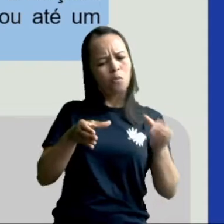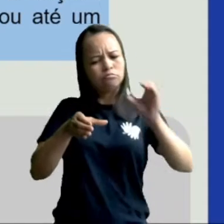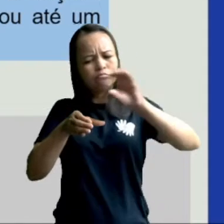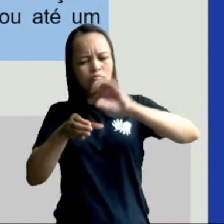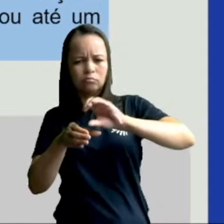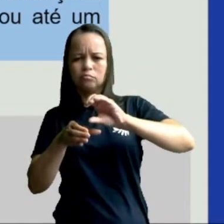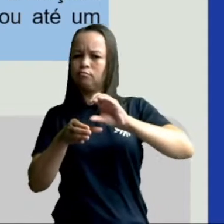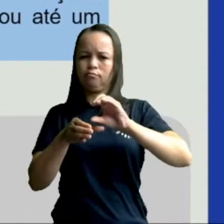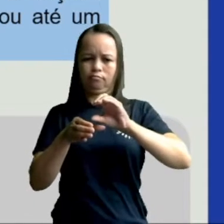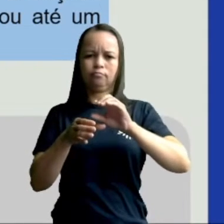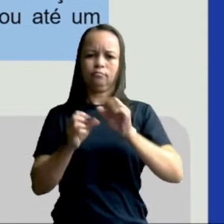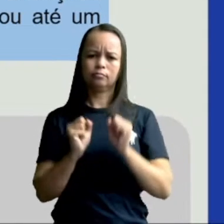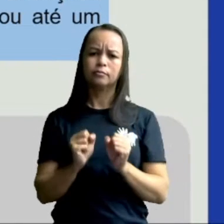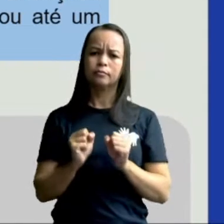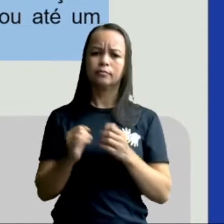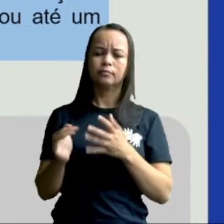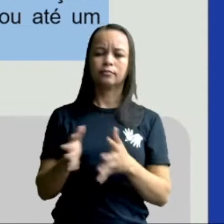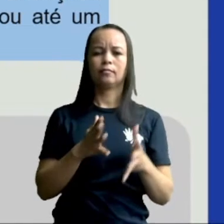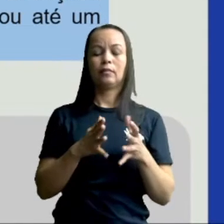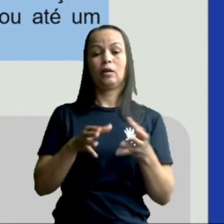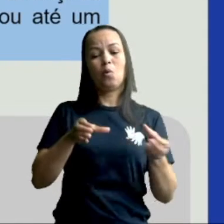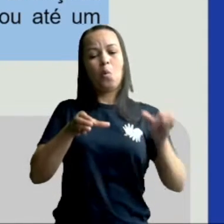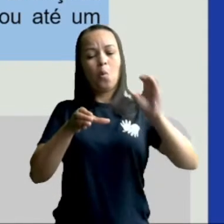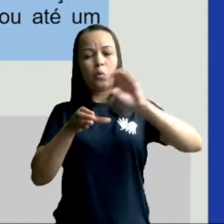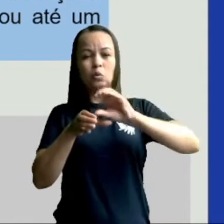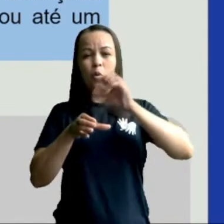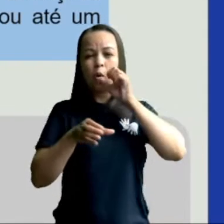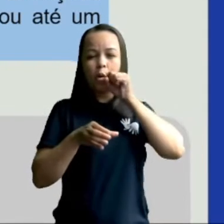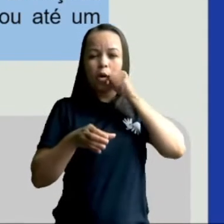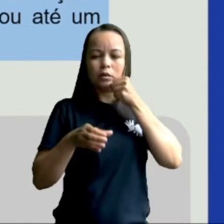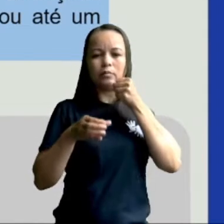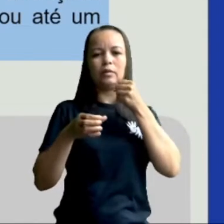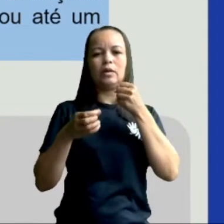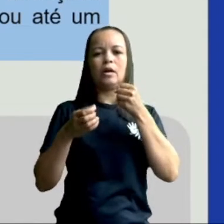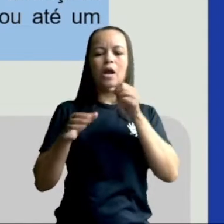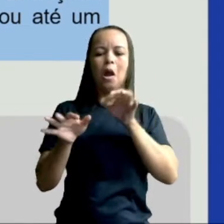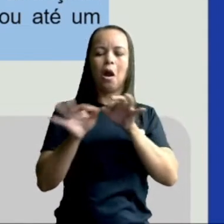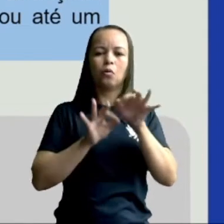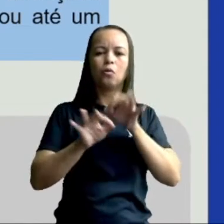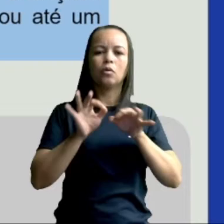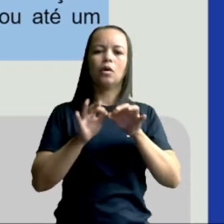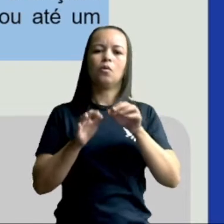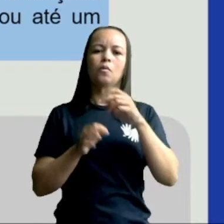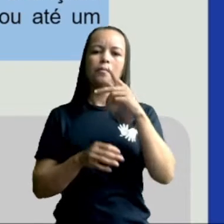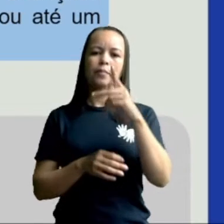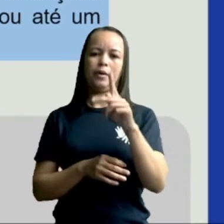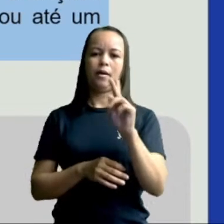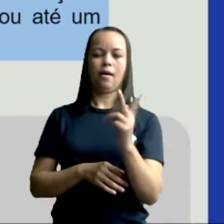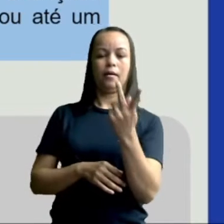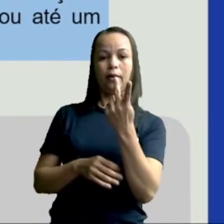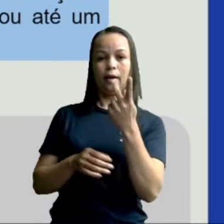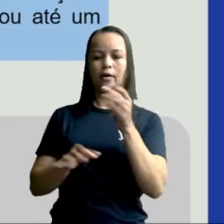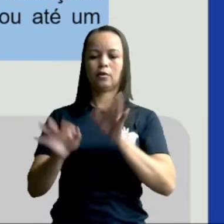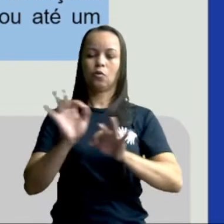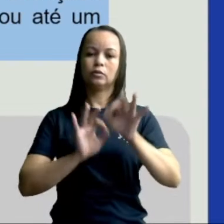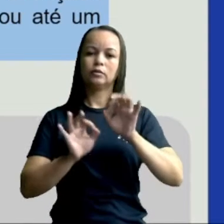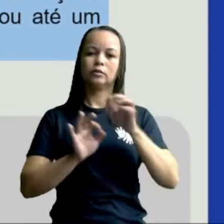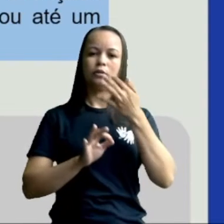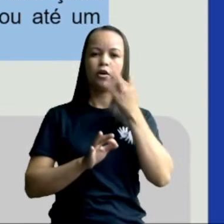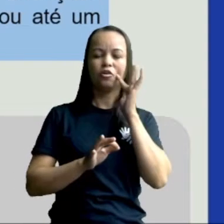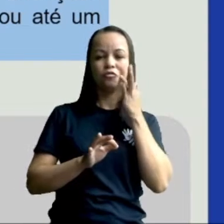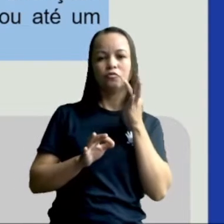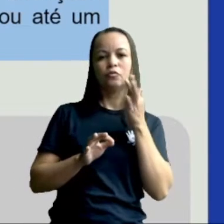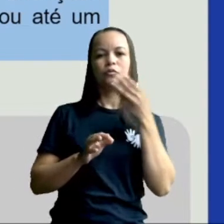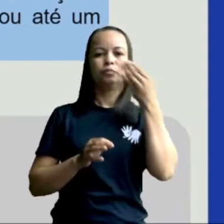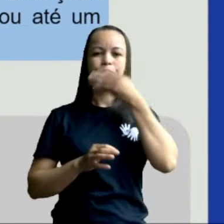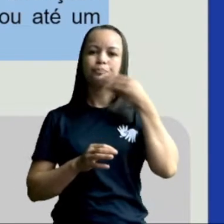sem cambalear. O suco de limão regula o pH da mistura das frutas com açúcar.